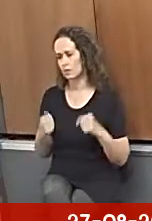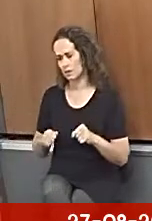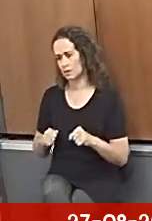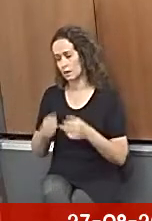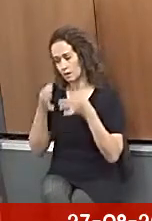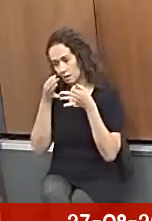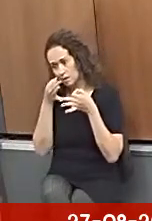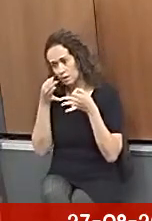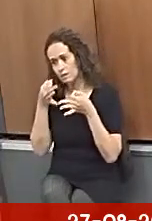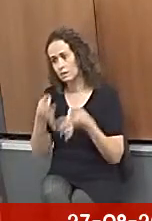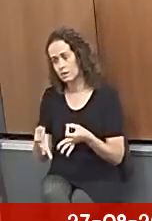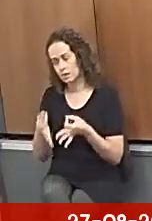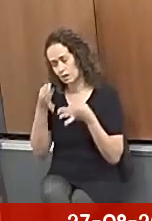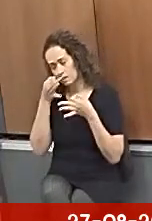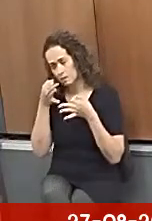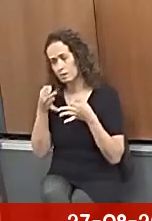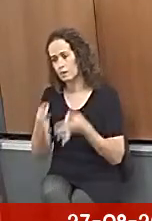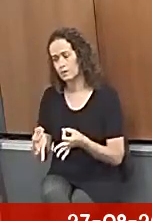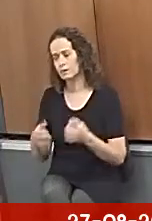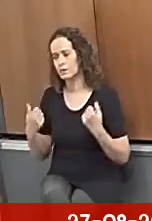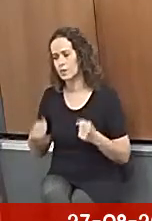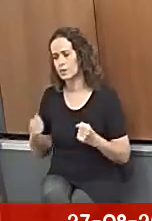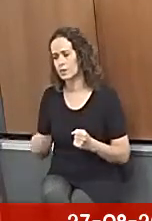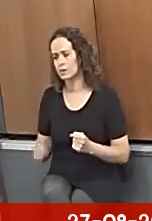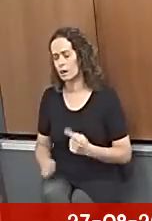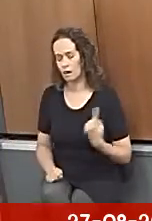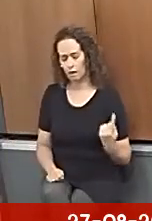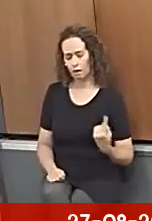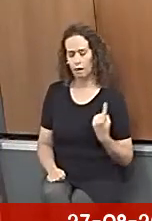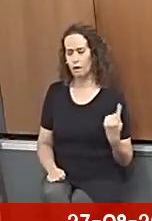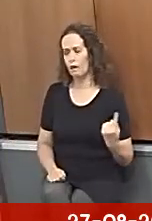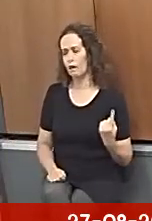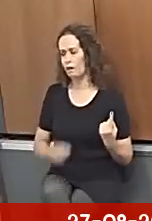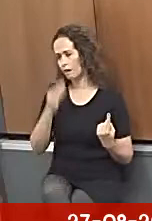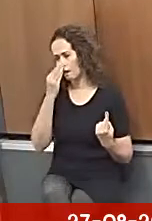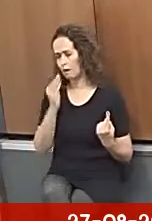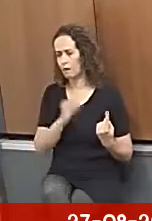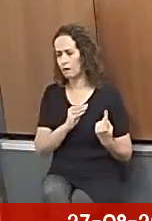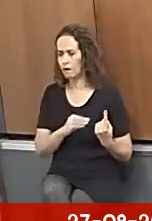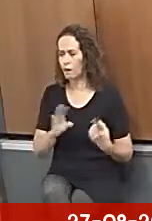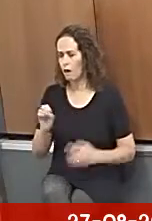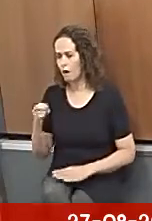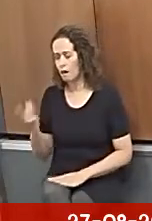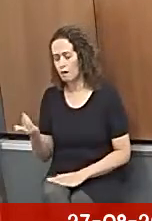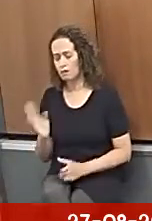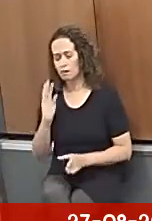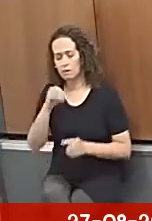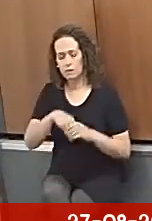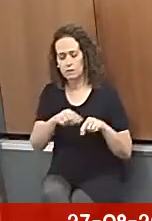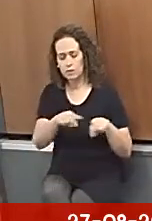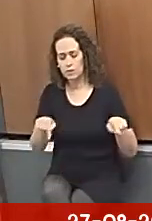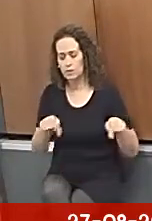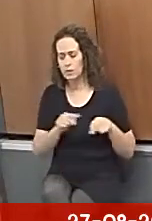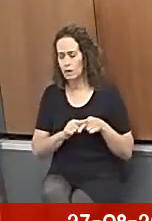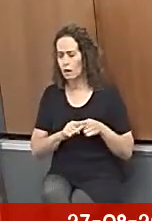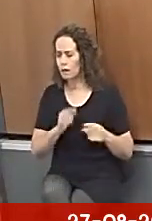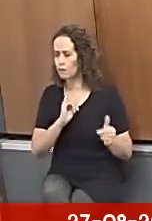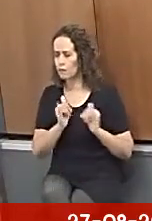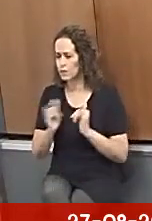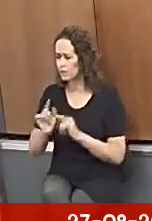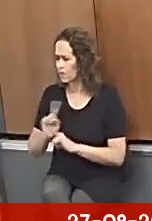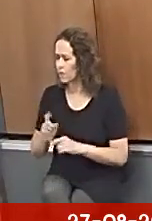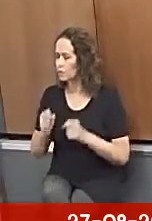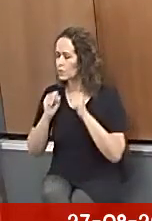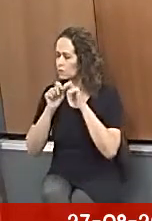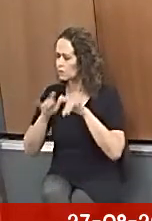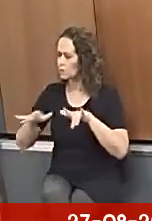tem que ouvir não pode ficar isolado não pode ficar lá no gabinete não pode ficar longe tem que entender o que acontece tem